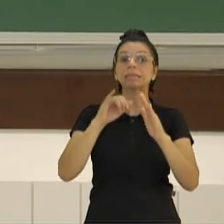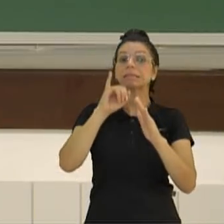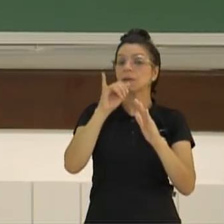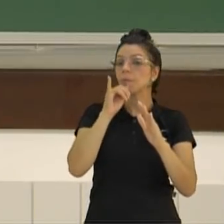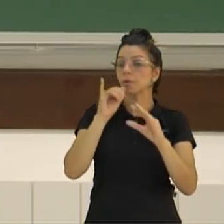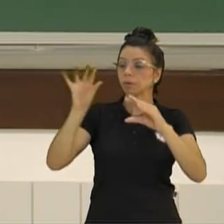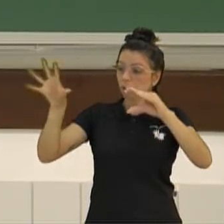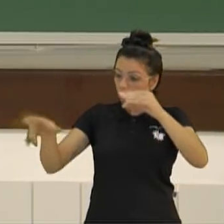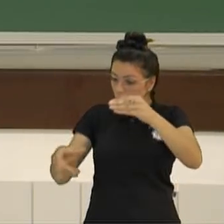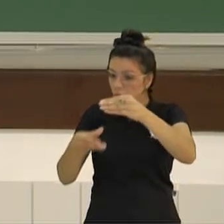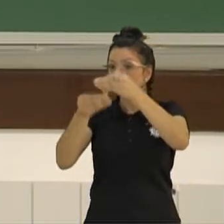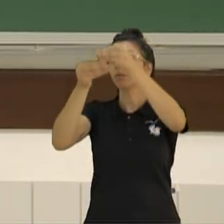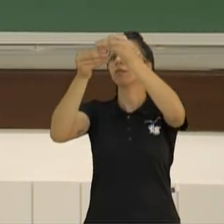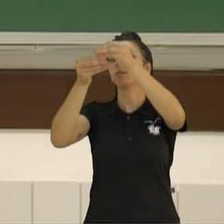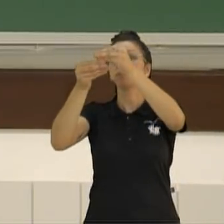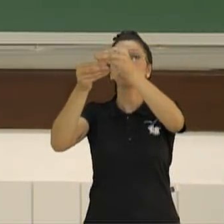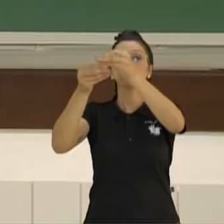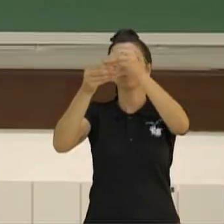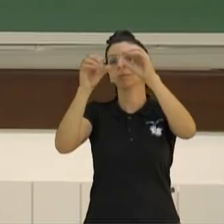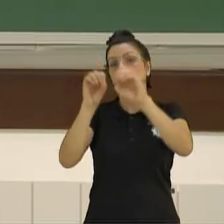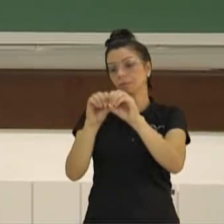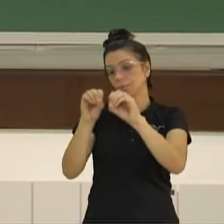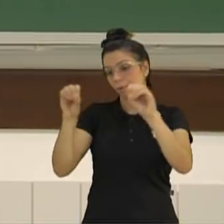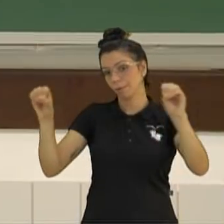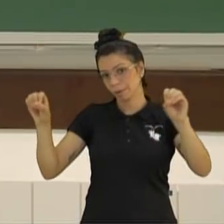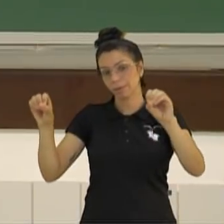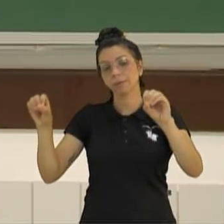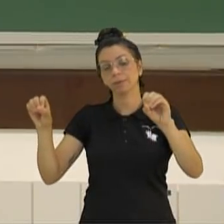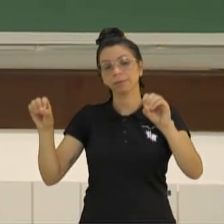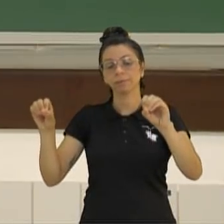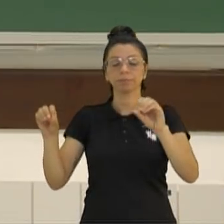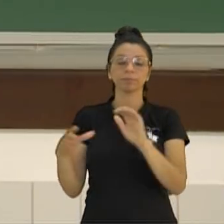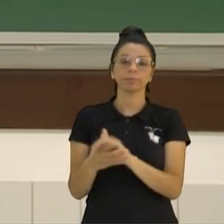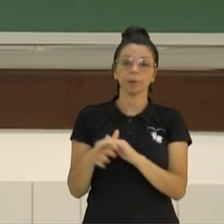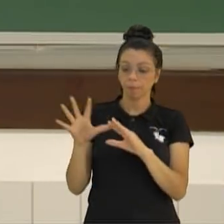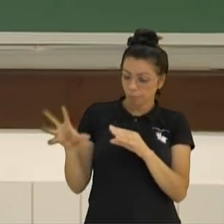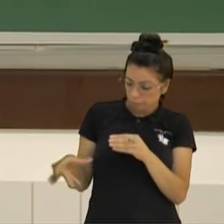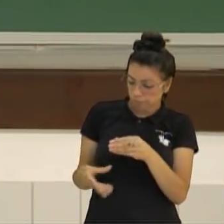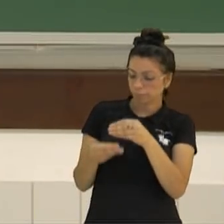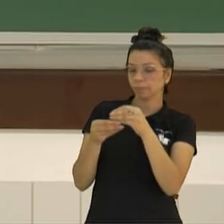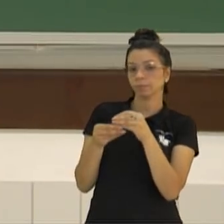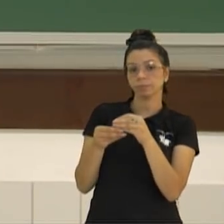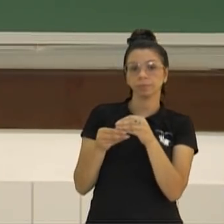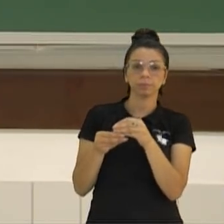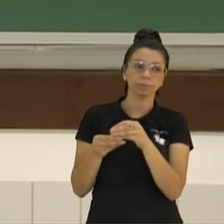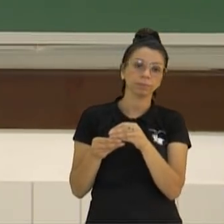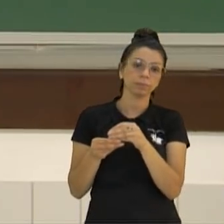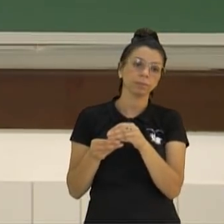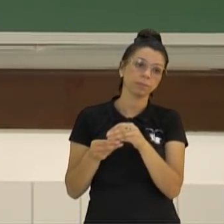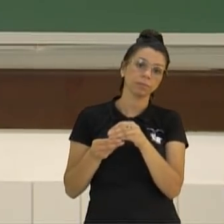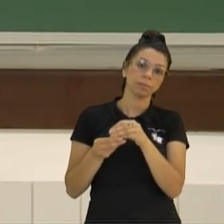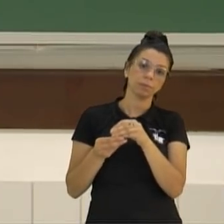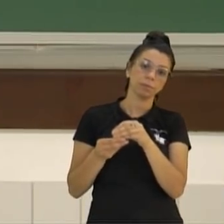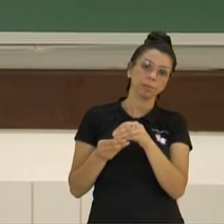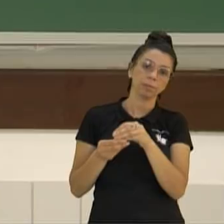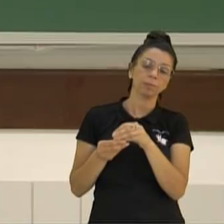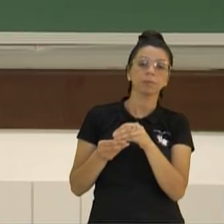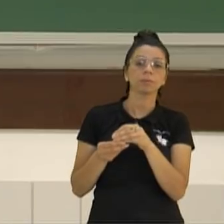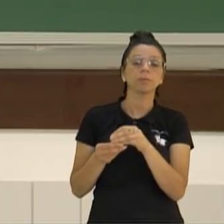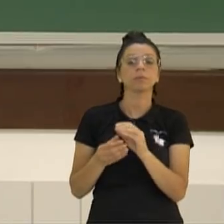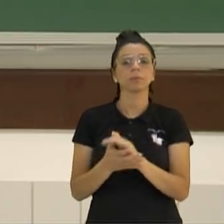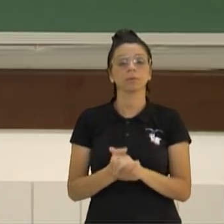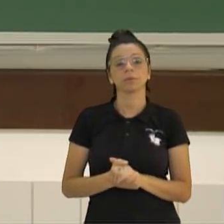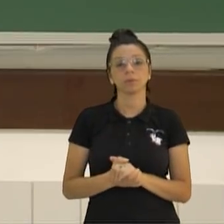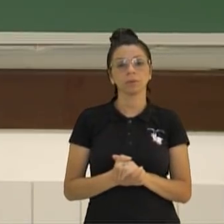acrescentar algo mais, então eu vou trazer esse algo mais, esse complemento, por meio